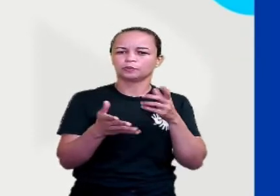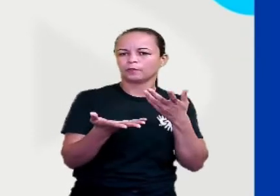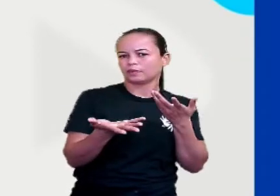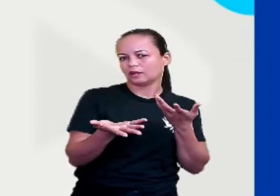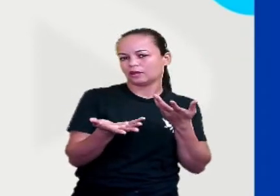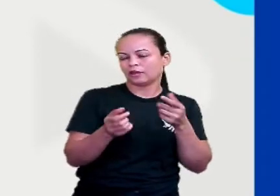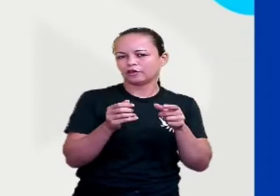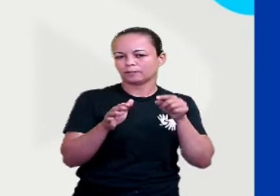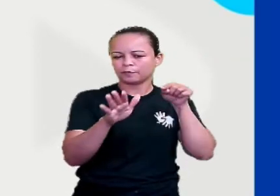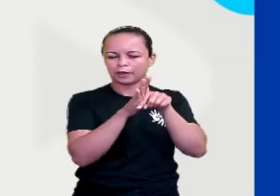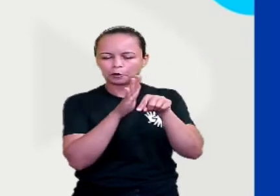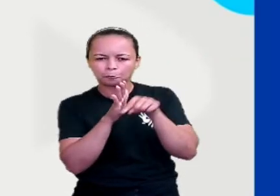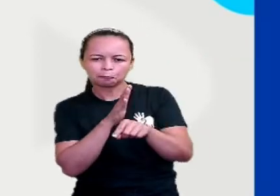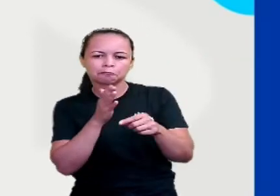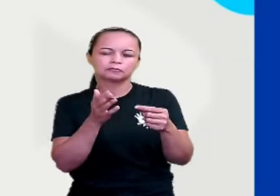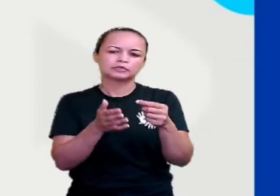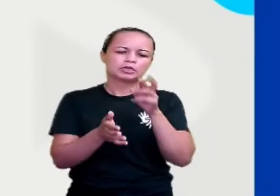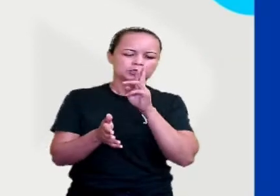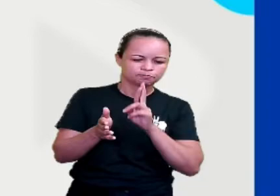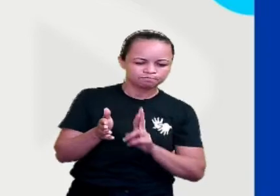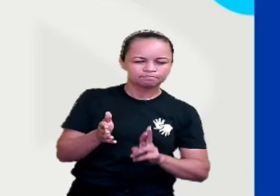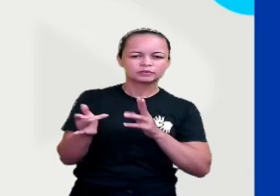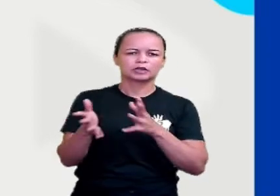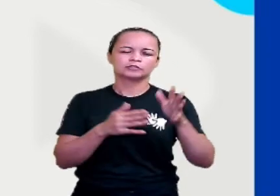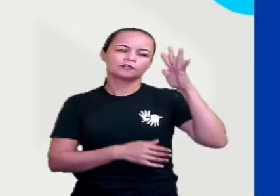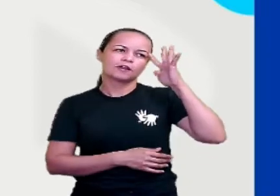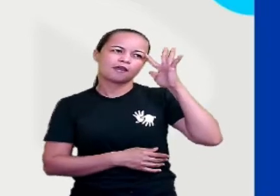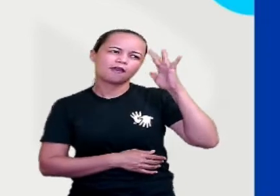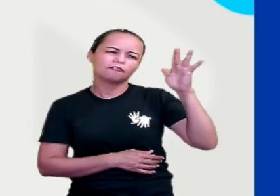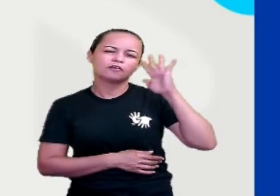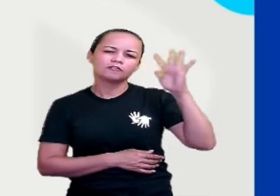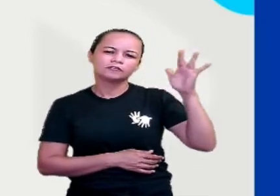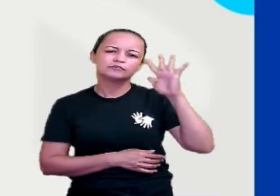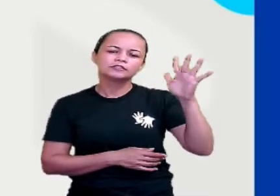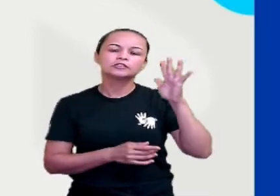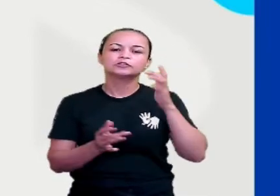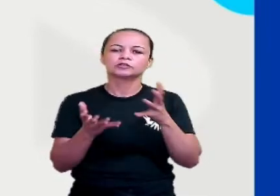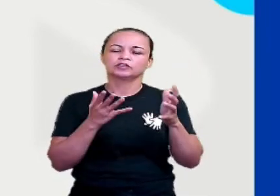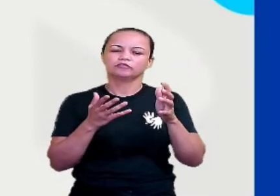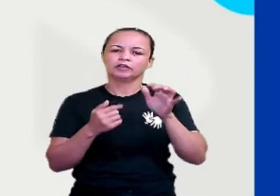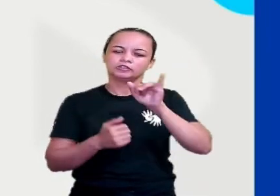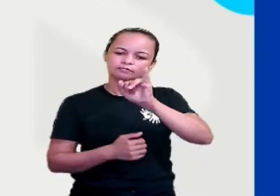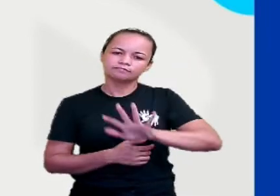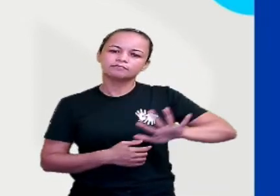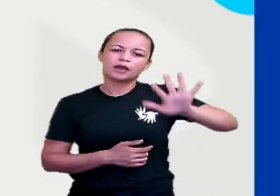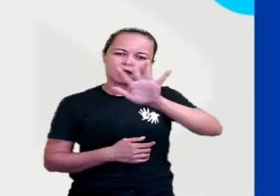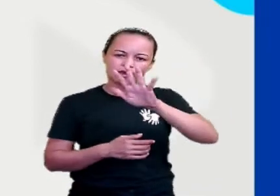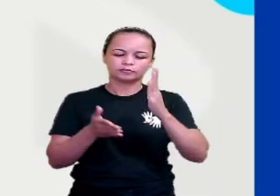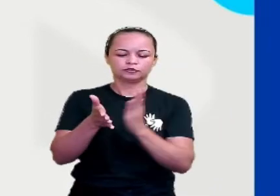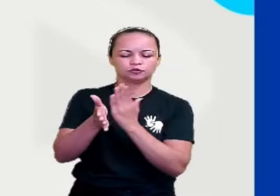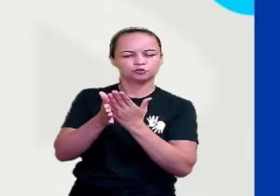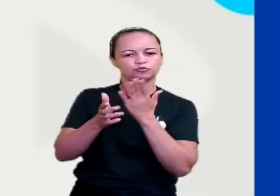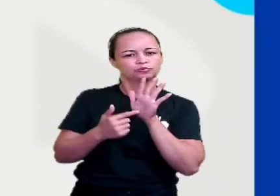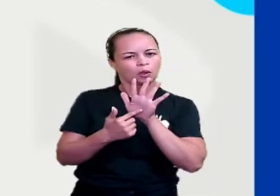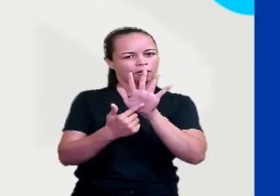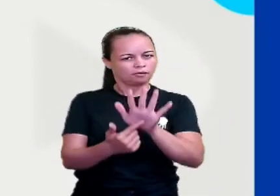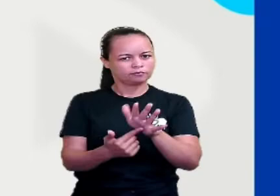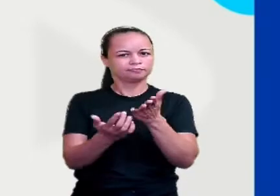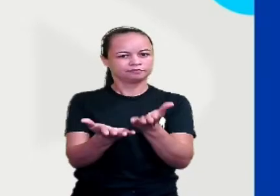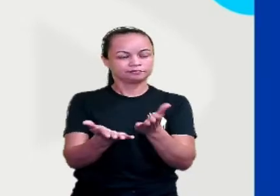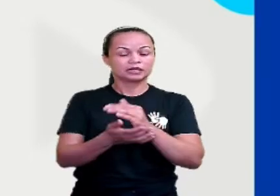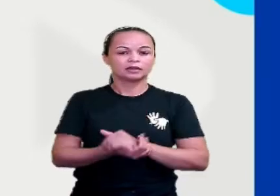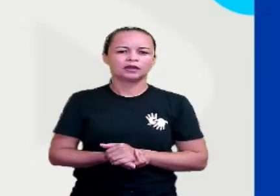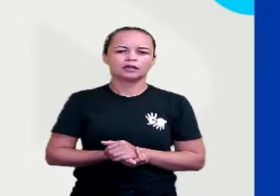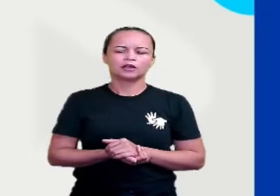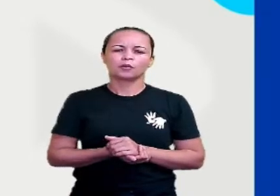o livro fez algumas perguntas e a gente respondeu refletindo através das imagens dos livros, né? Quais são os lugares que a gente